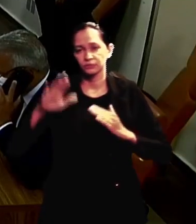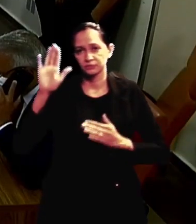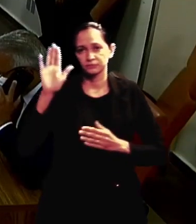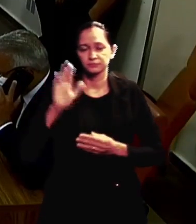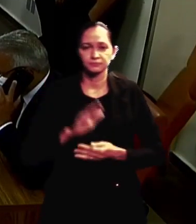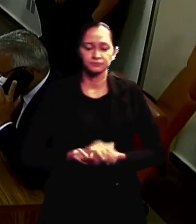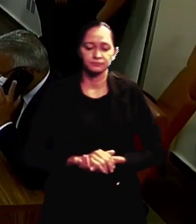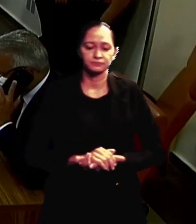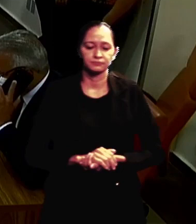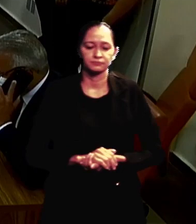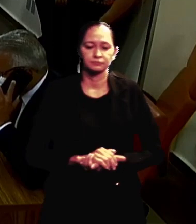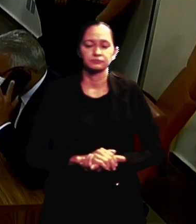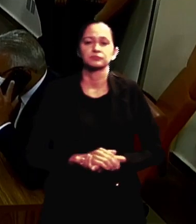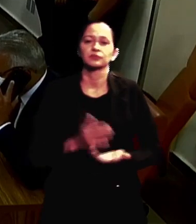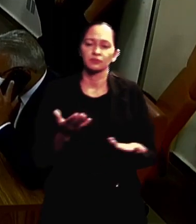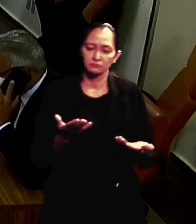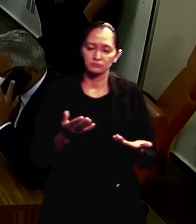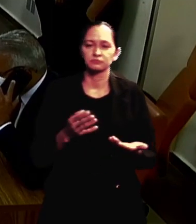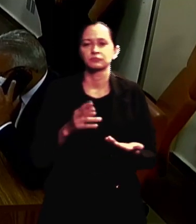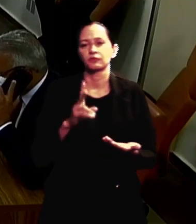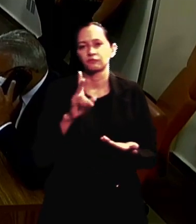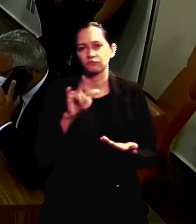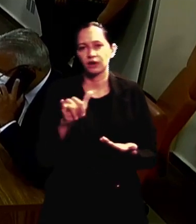manifestem. Projeto